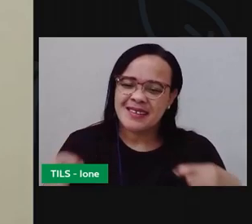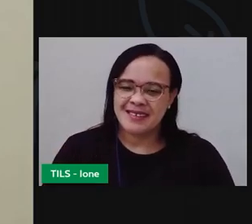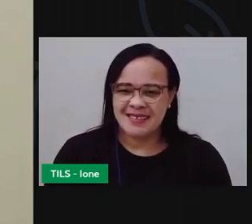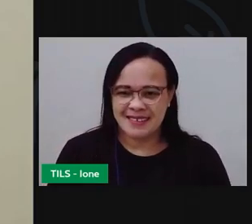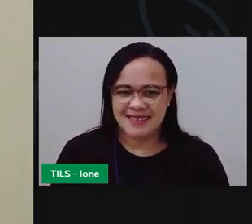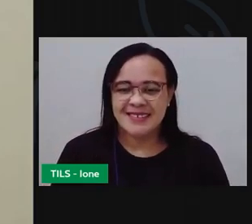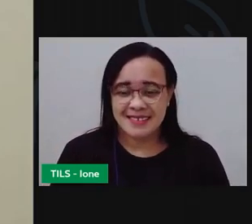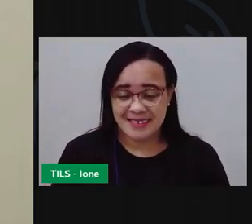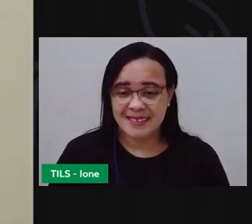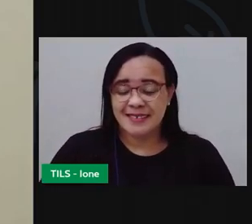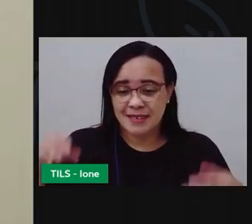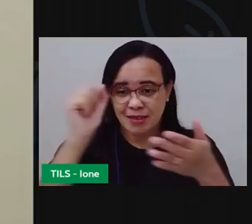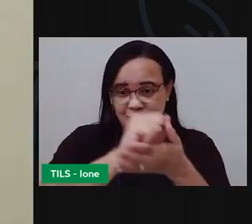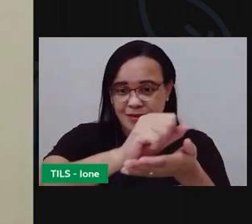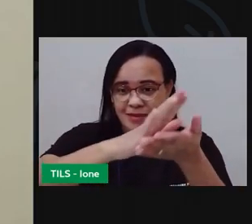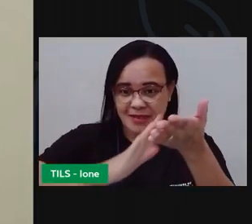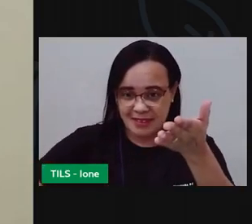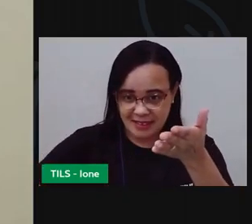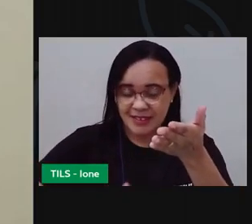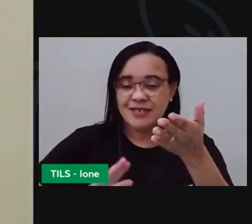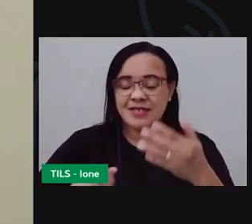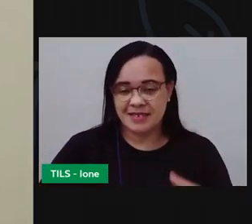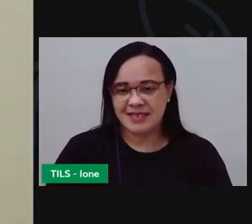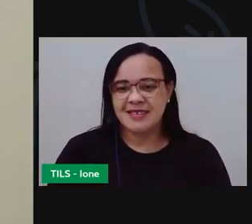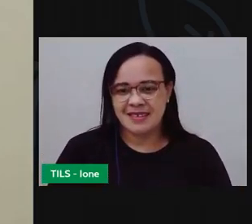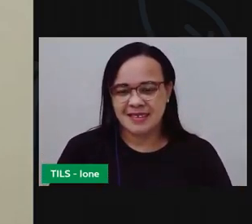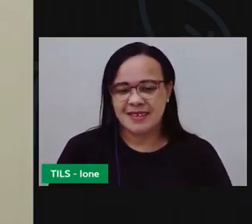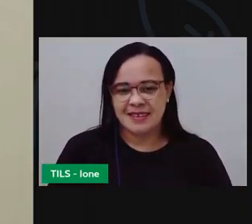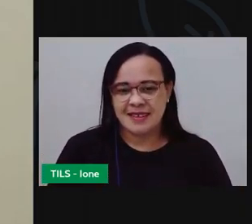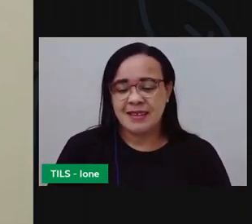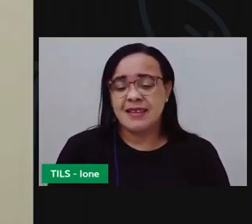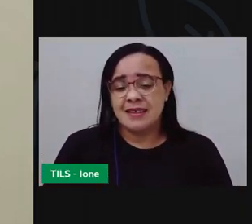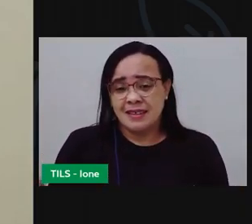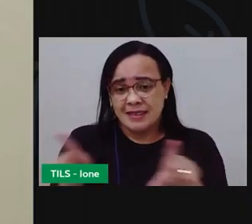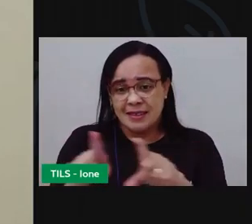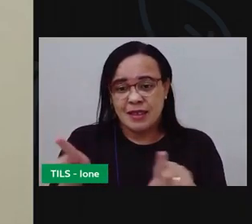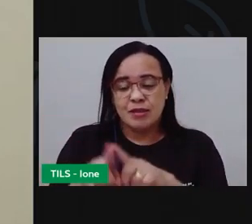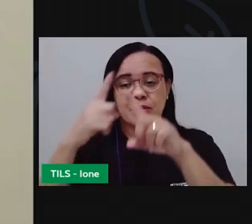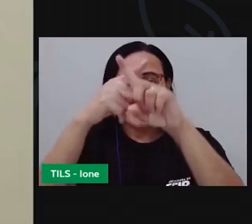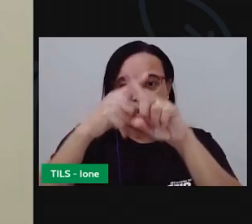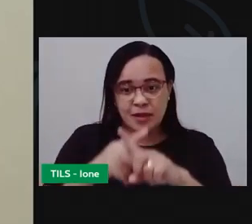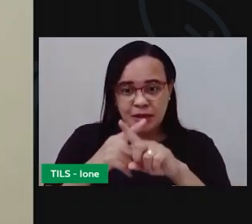uma atividade, tá? E também um desafio.